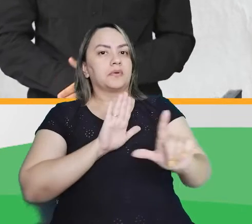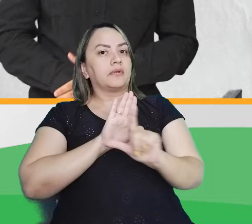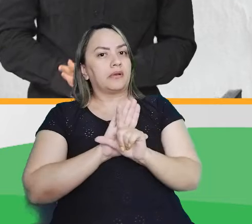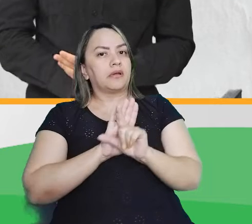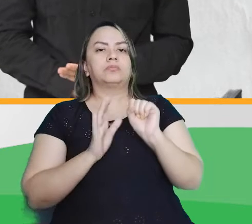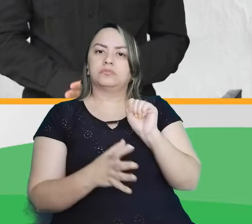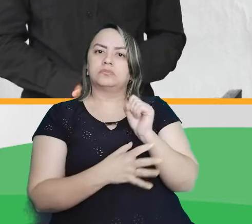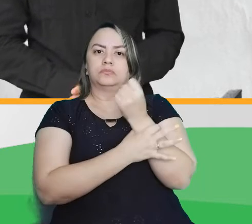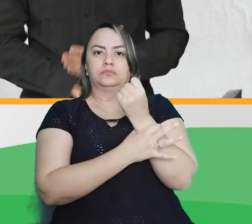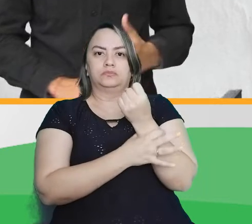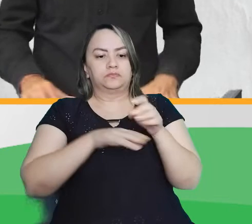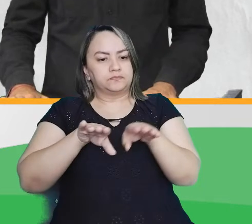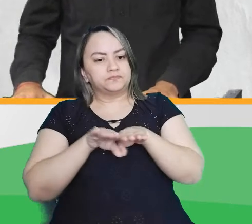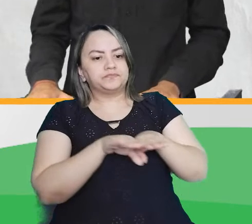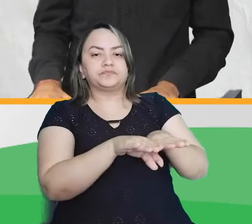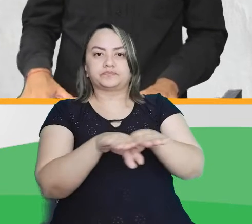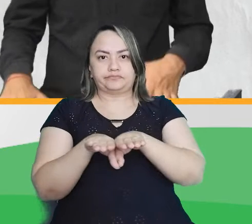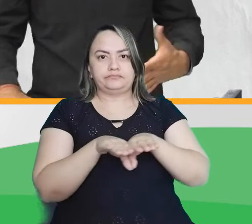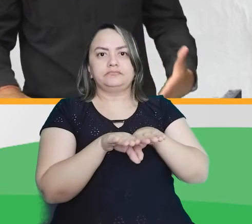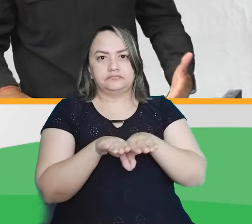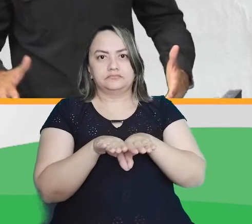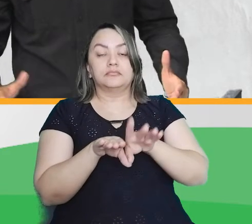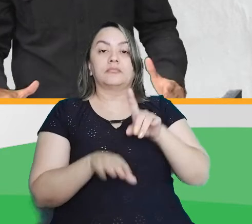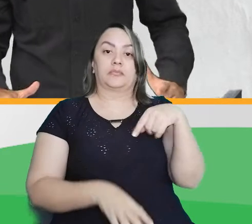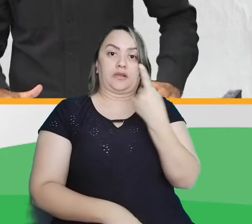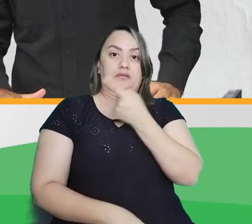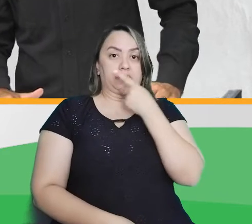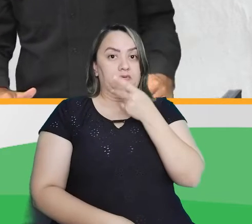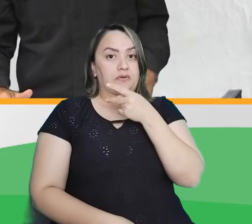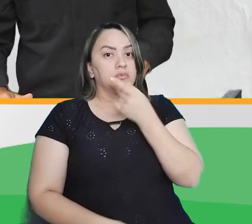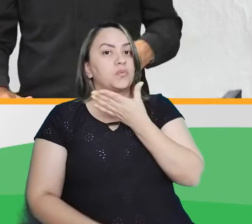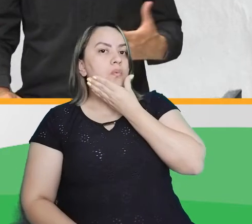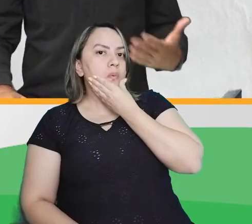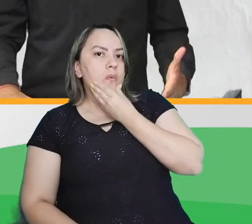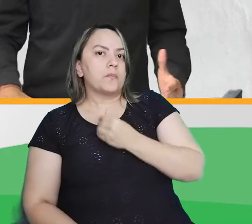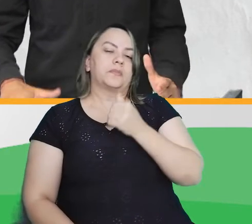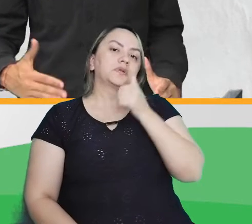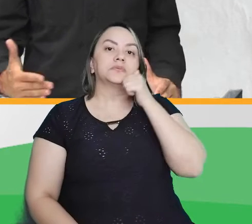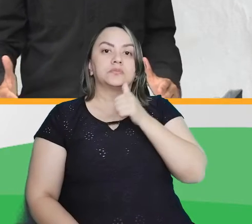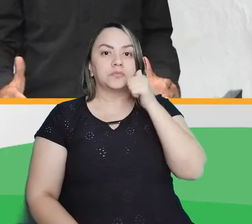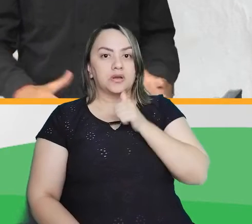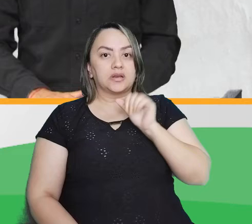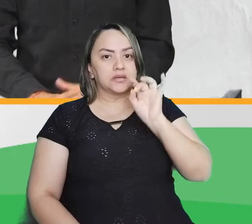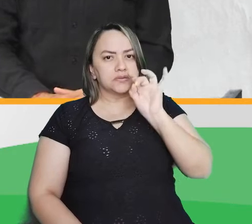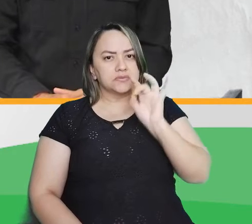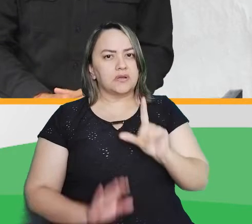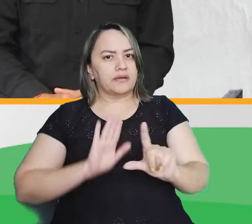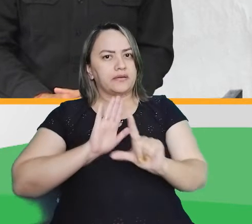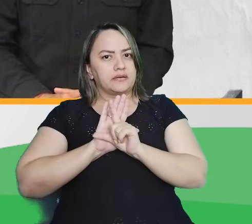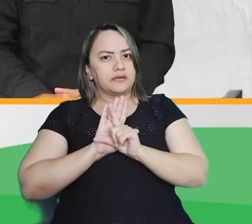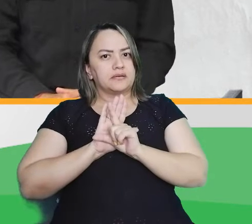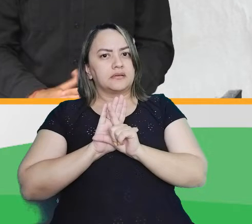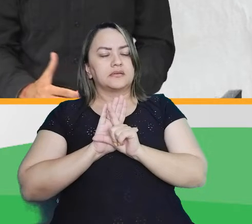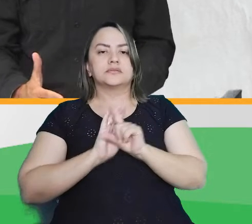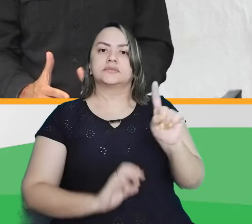por gêneros estamos falando especificamente de homens e mulheres. Não só as leis vocês devem estar pensando,